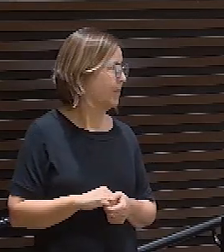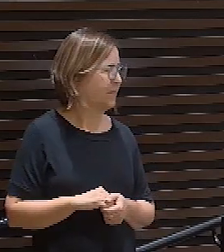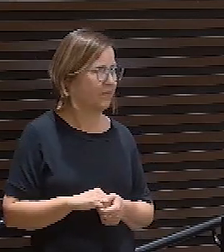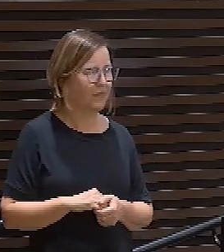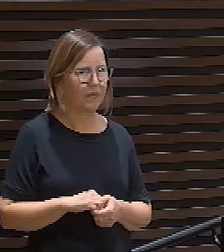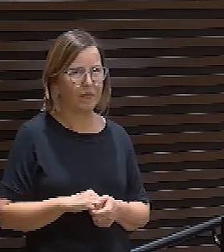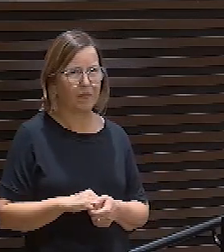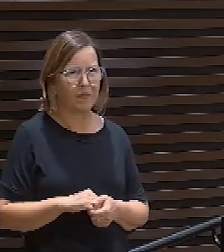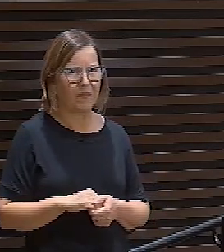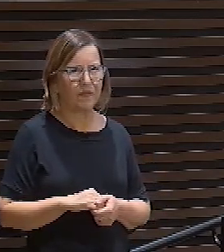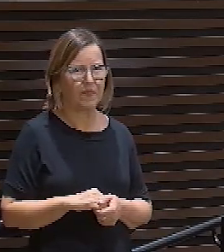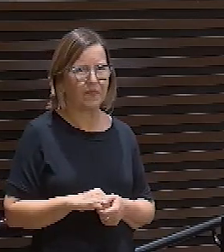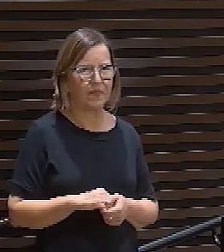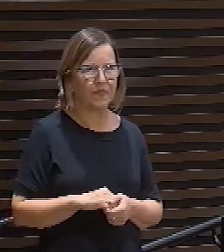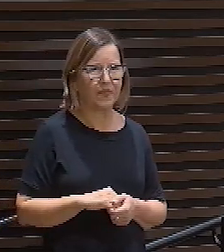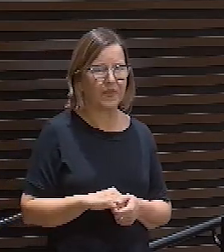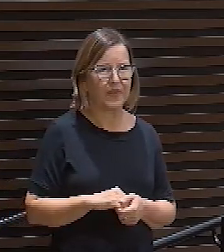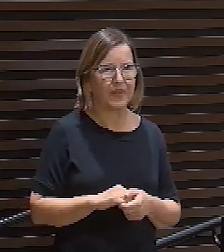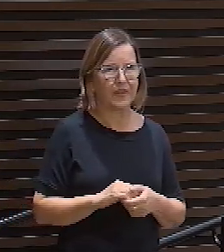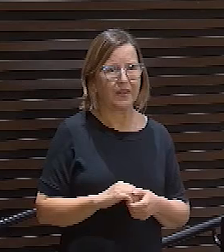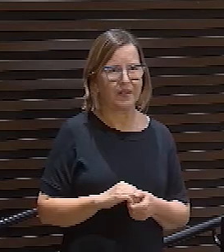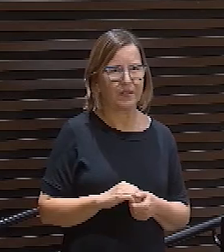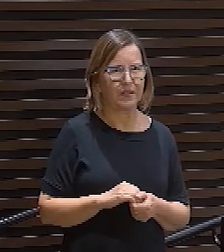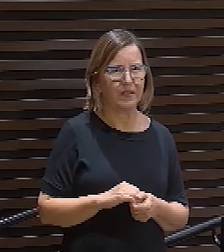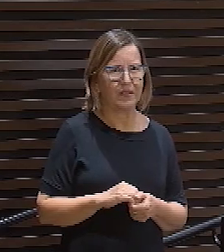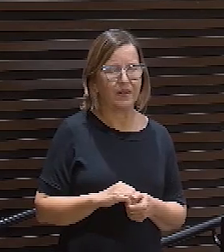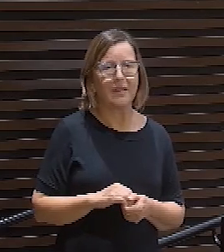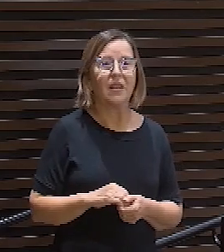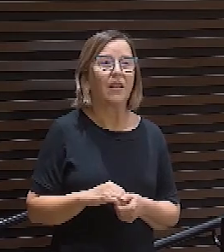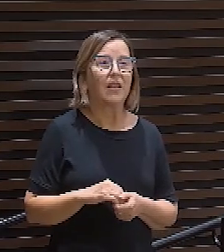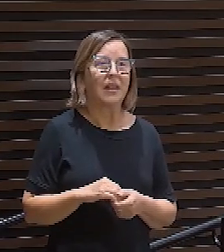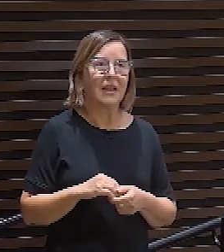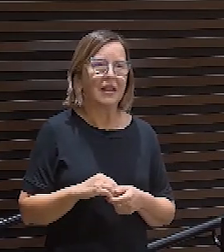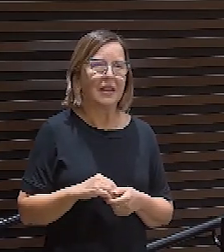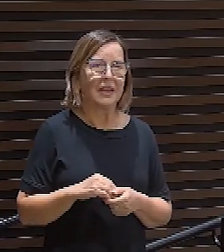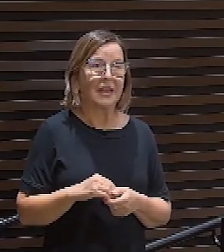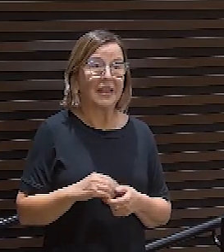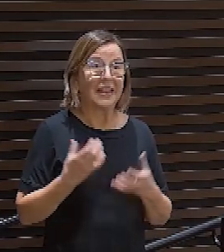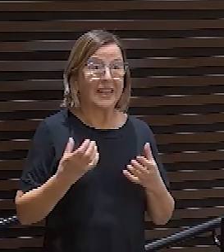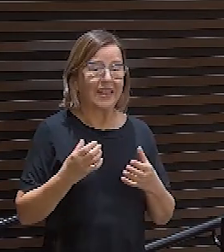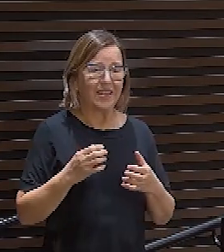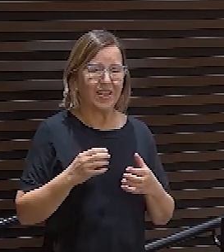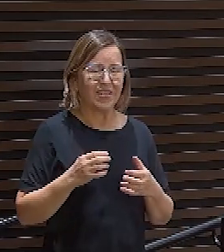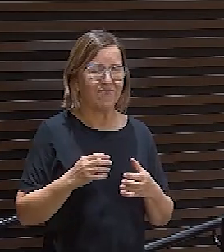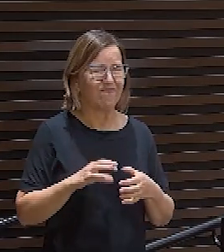chutando essas coisas. Sai, porque eu quero olhar para Cristo, eu quero olhar para Cristo.